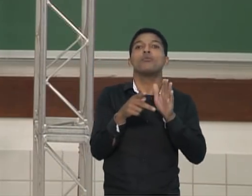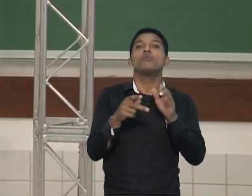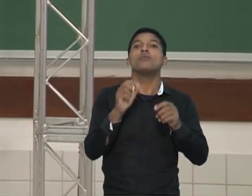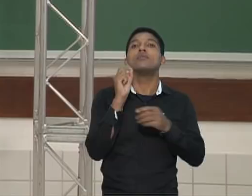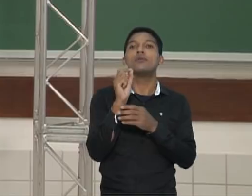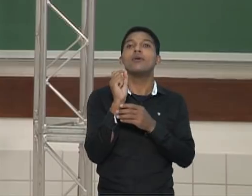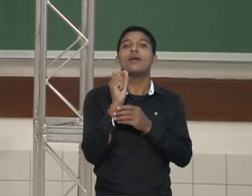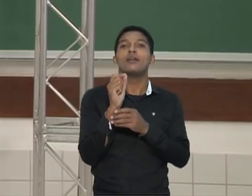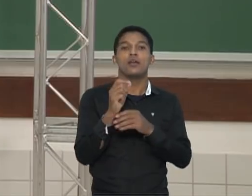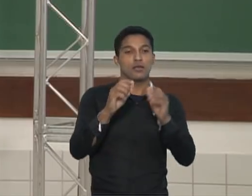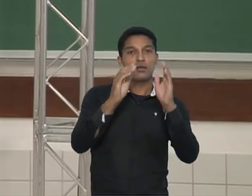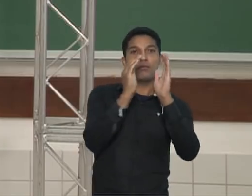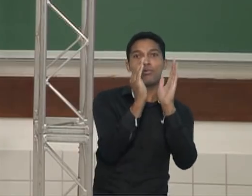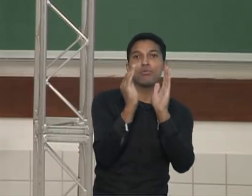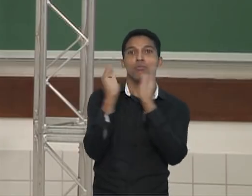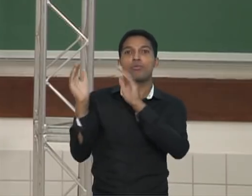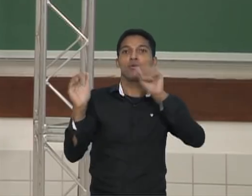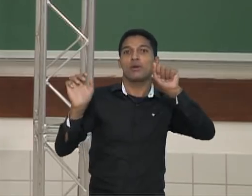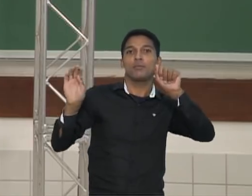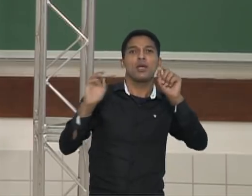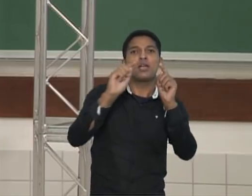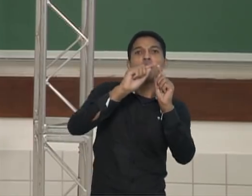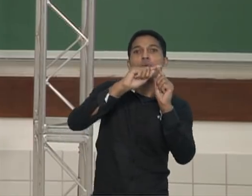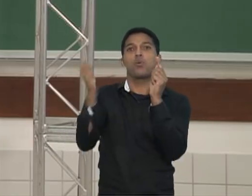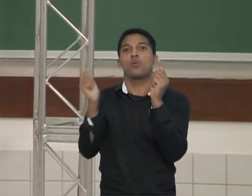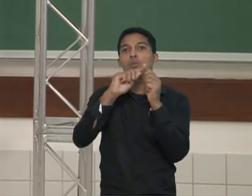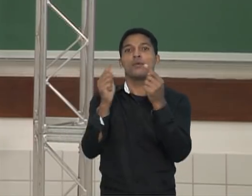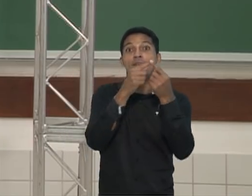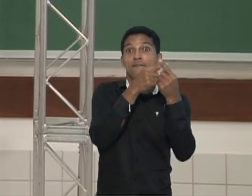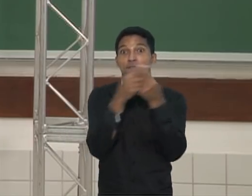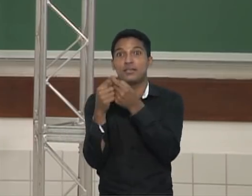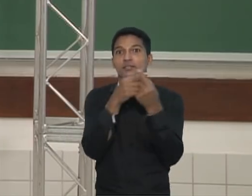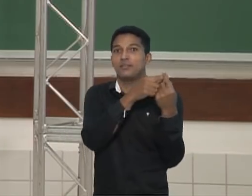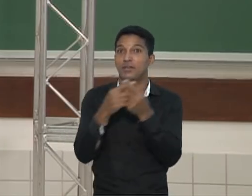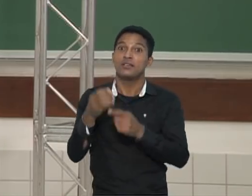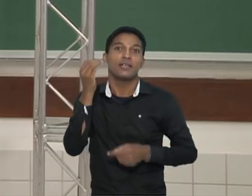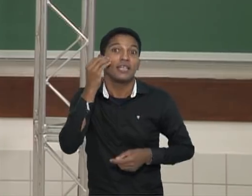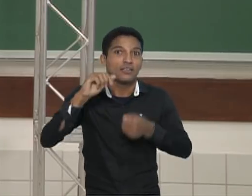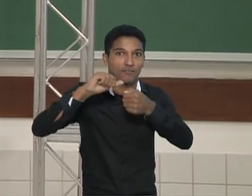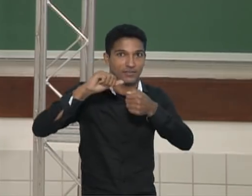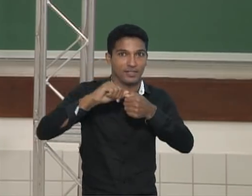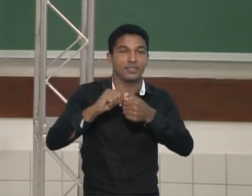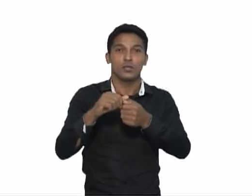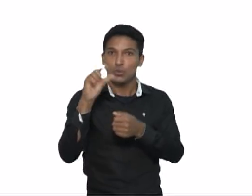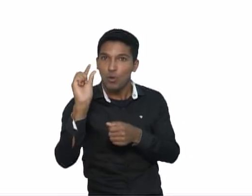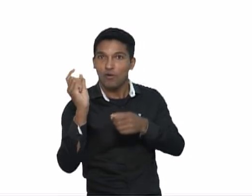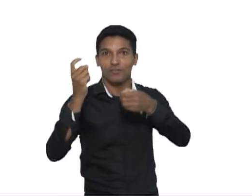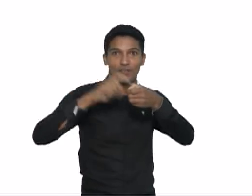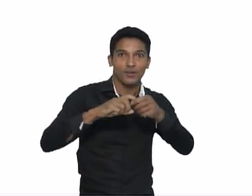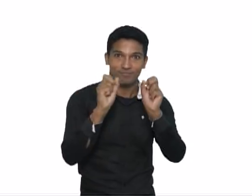praticar, tá? Então, vocês vão tentar fazer esse próximo exercício, tá bom? E já retornaremos.